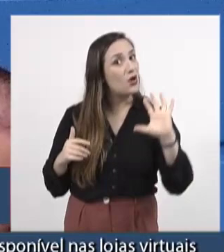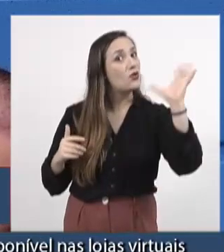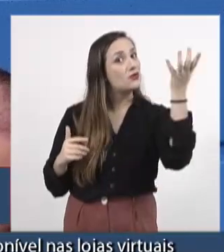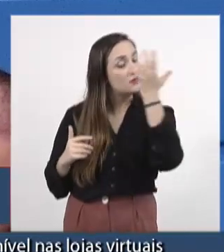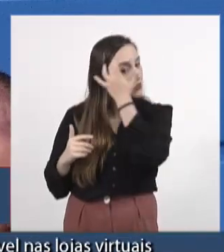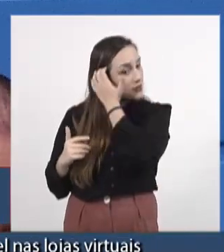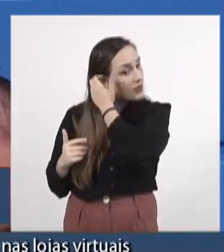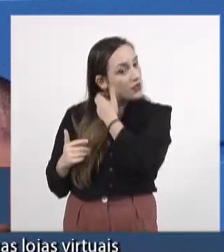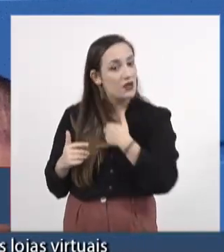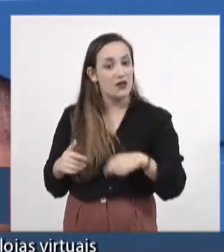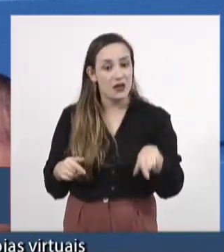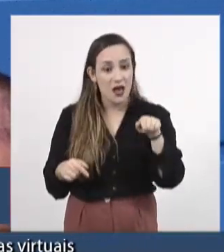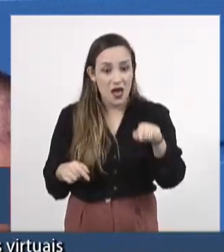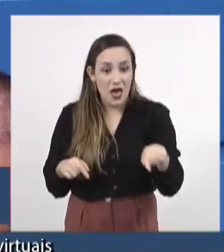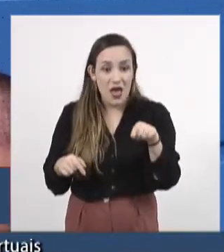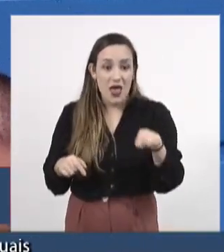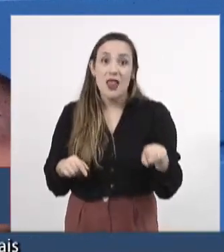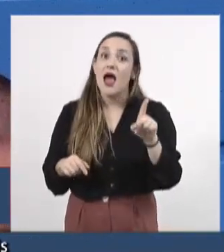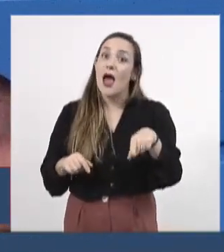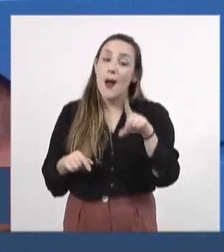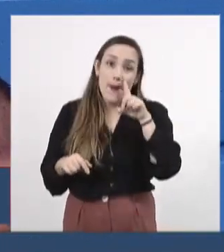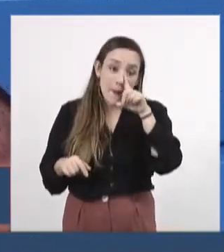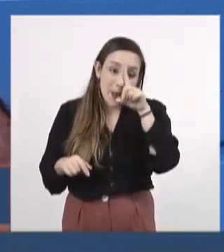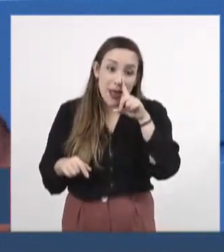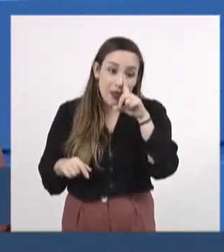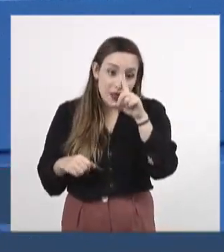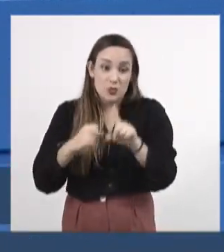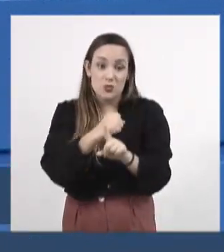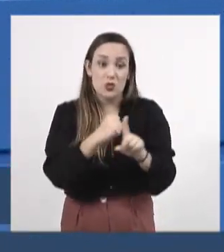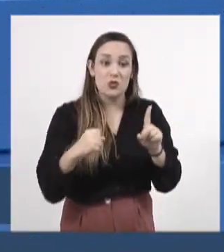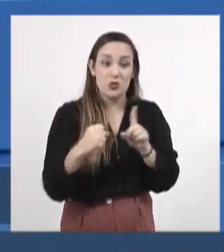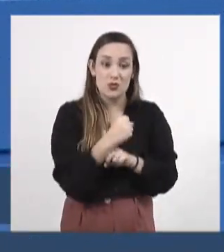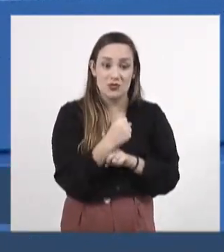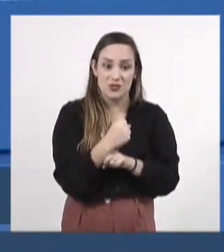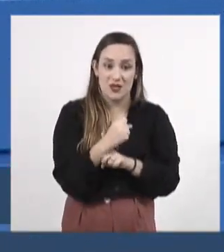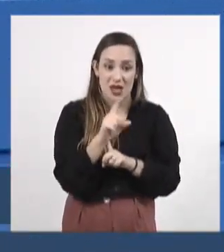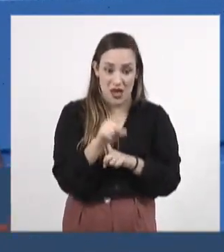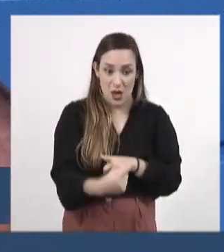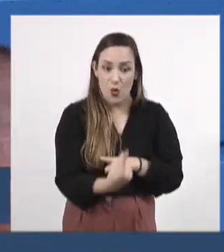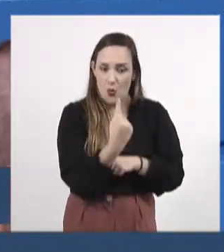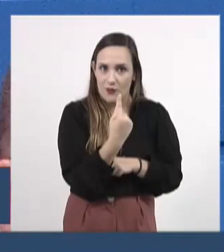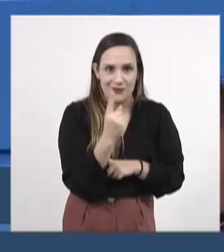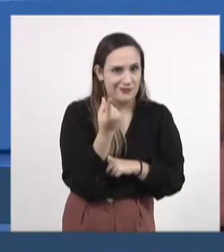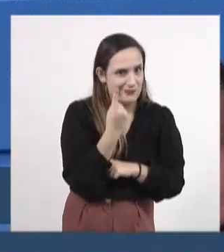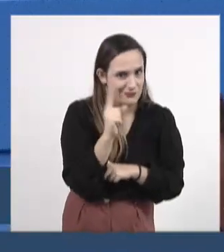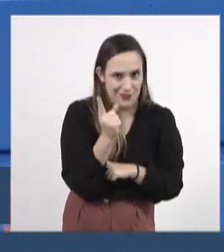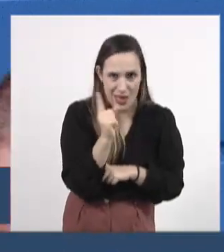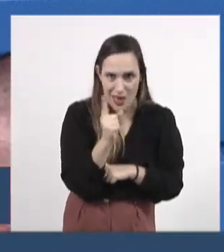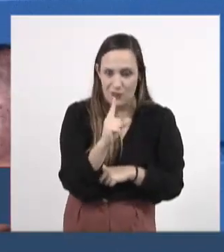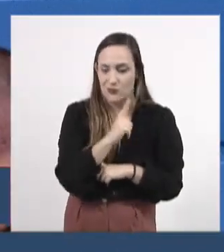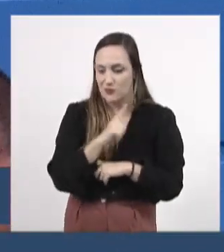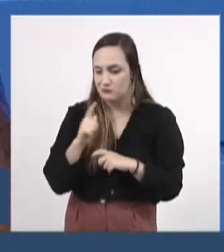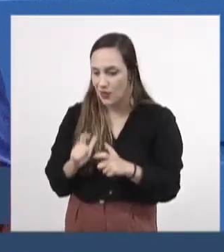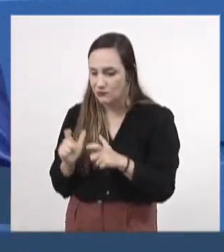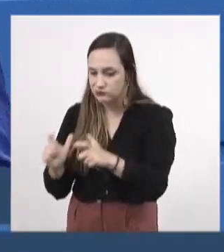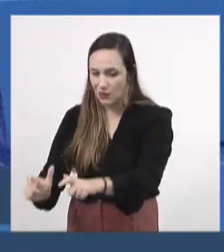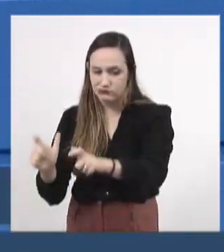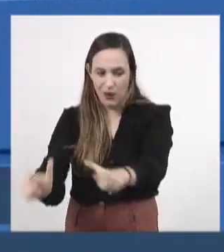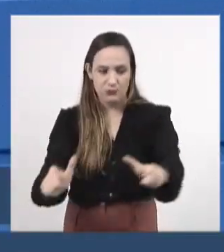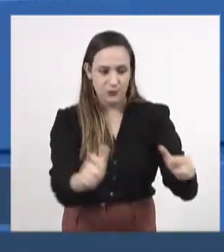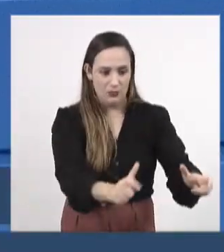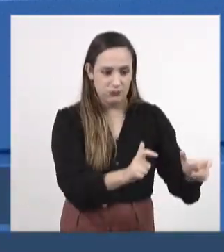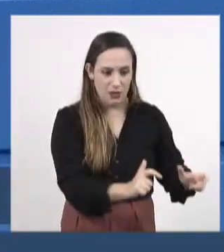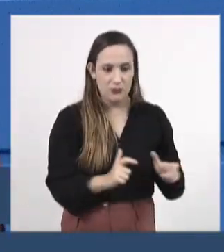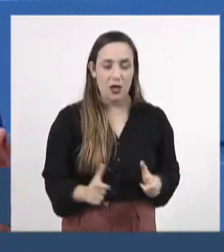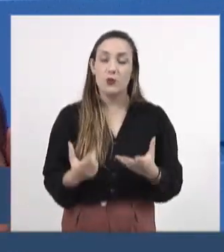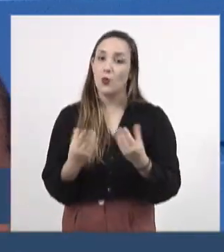agora, é uma área de risco social e uma área que não é só uma, temos várias áreas, e eu gostaria de dizer que,